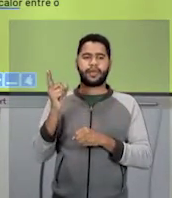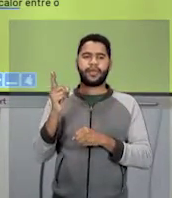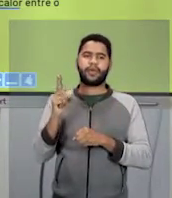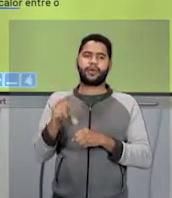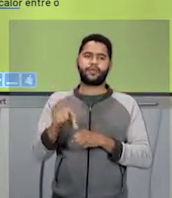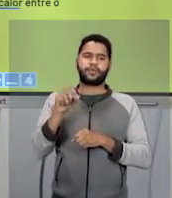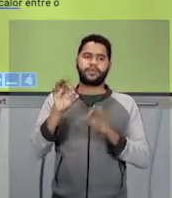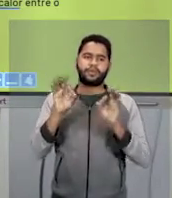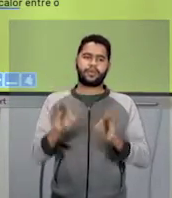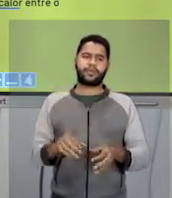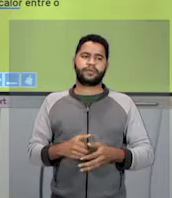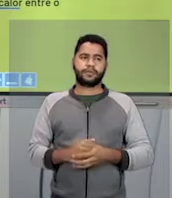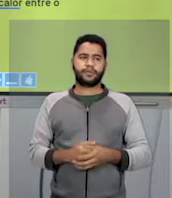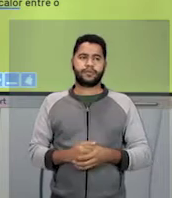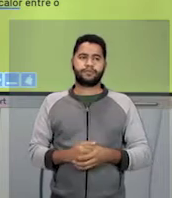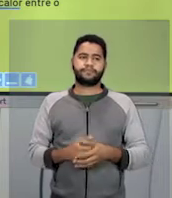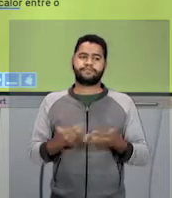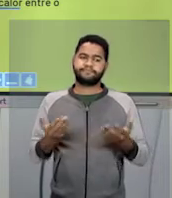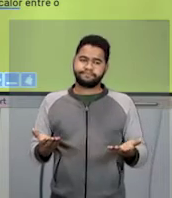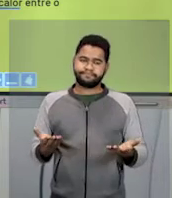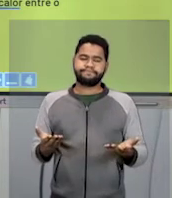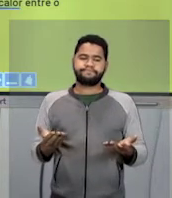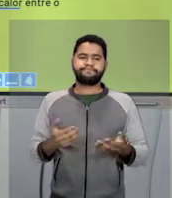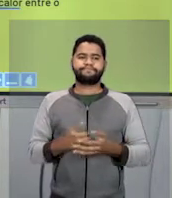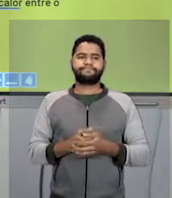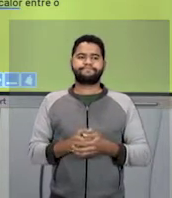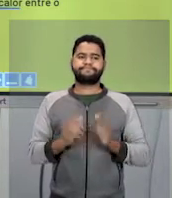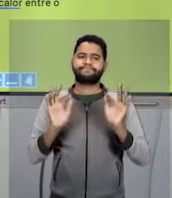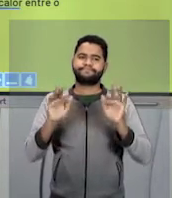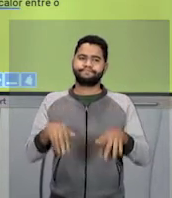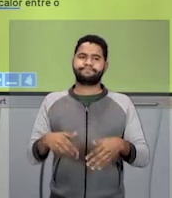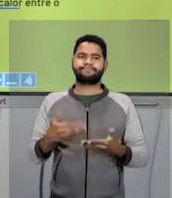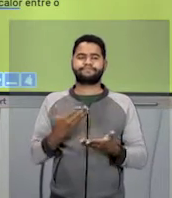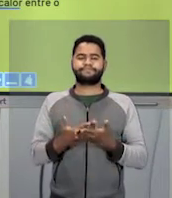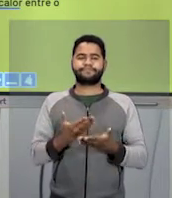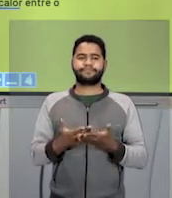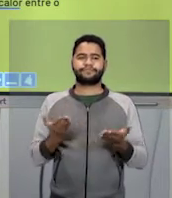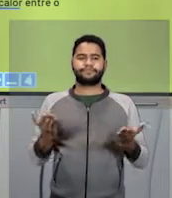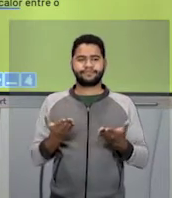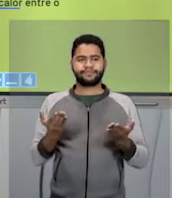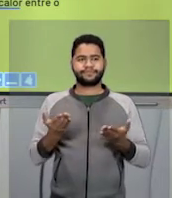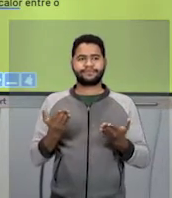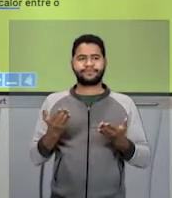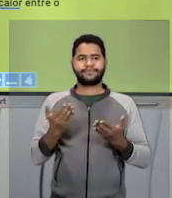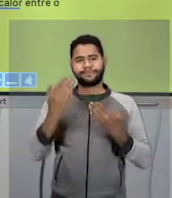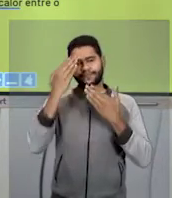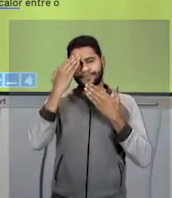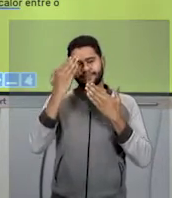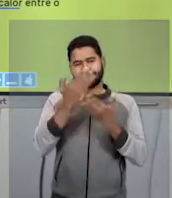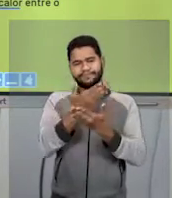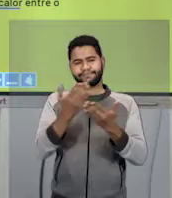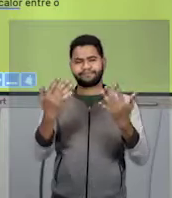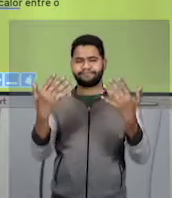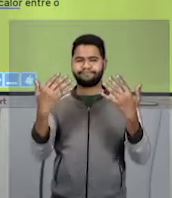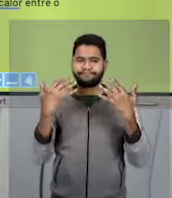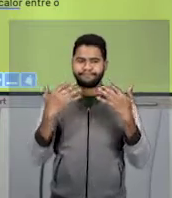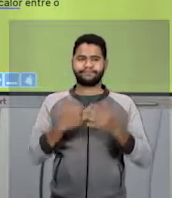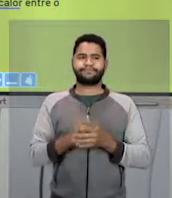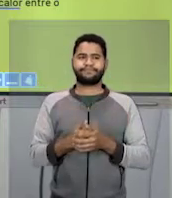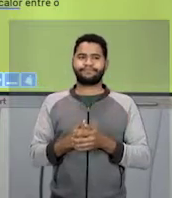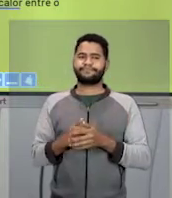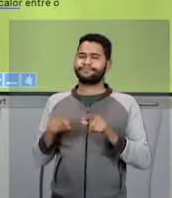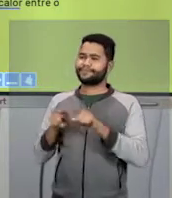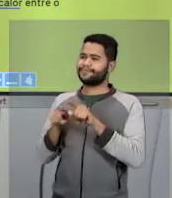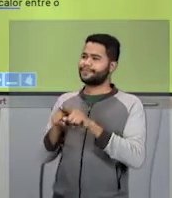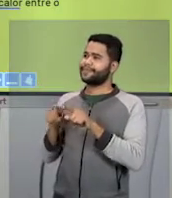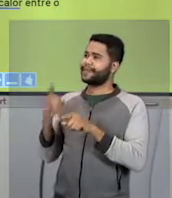opção correta. Então, pessoal, chegamos ao fim da aula de hoje. Agradeço muito a presença de todos vocês,